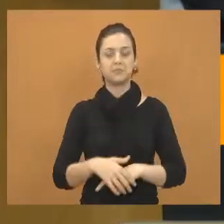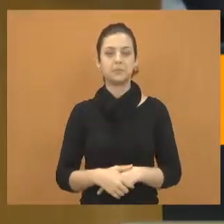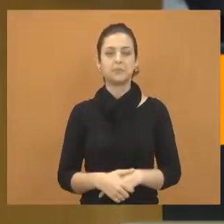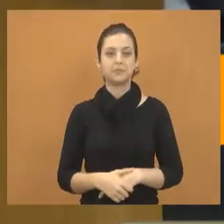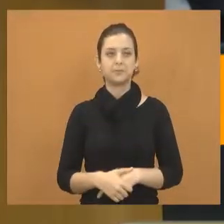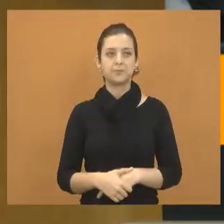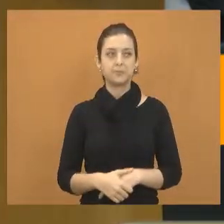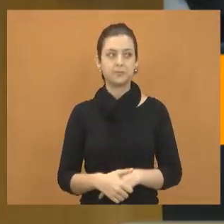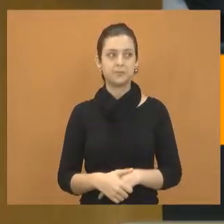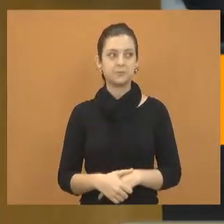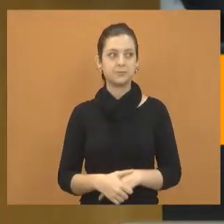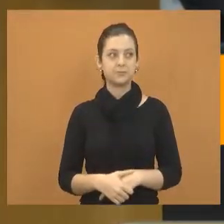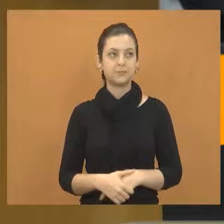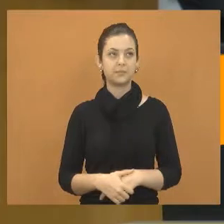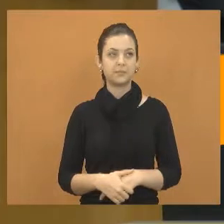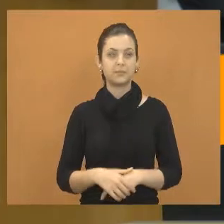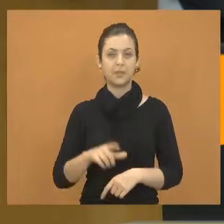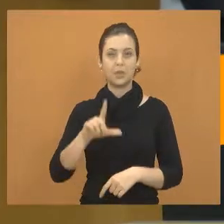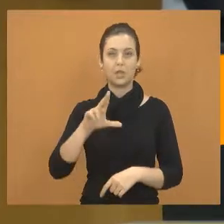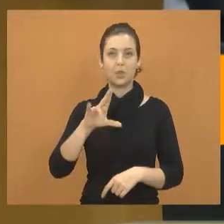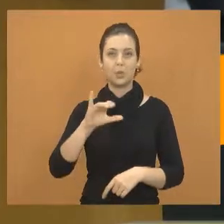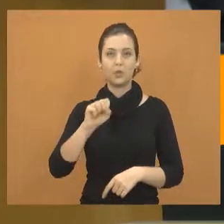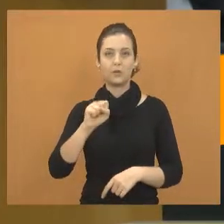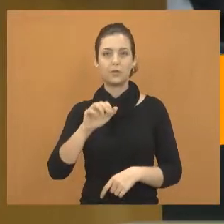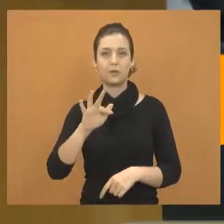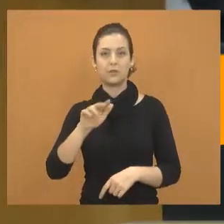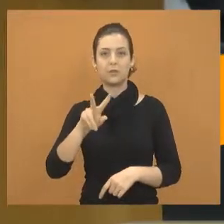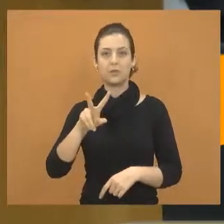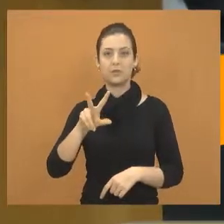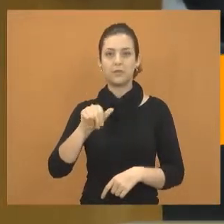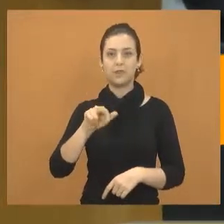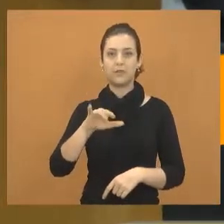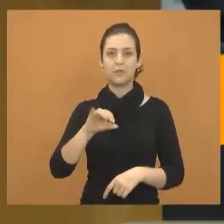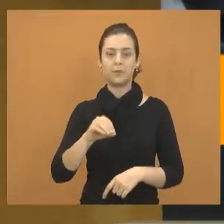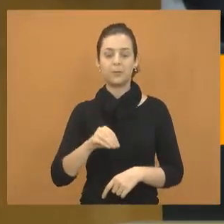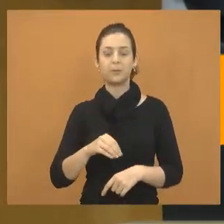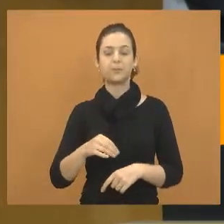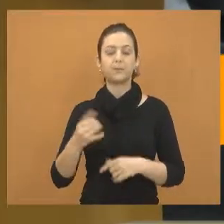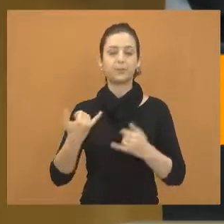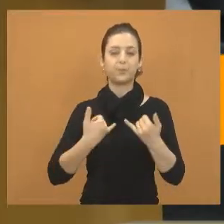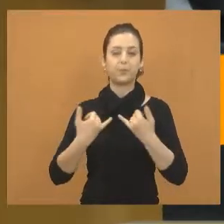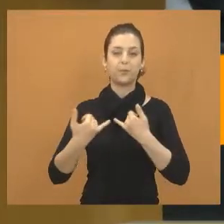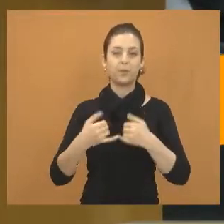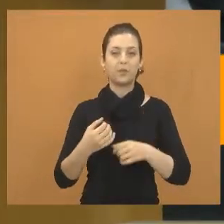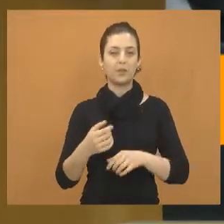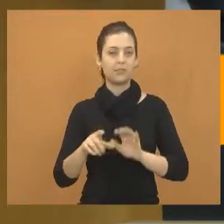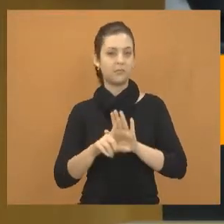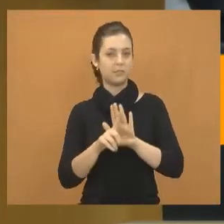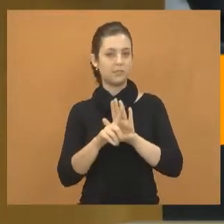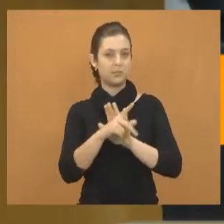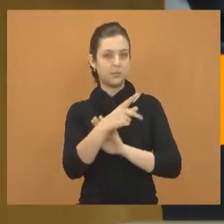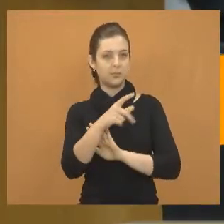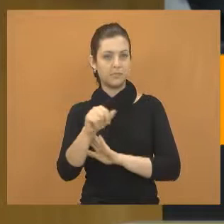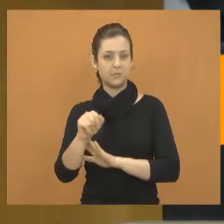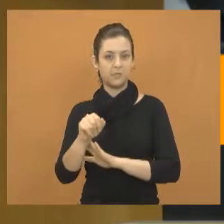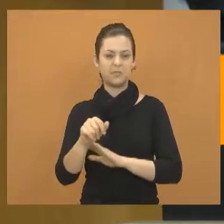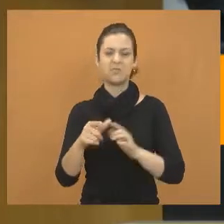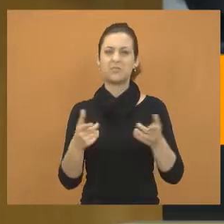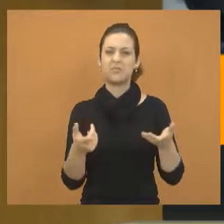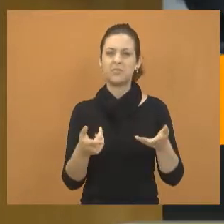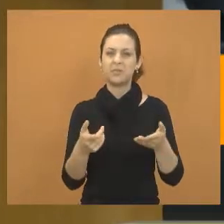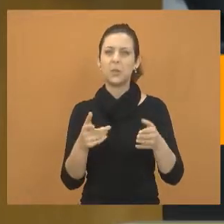Bom, como mesmo o Luiz Flávio disse, essa lei do plano plurianual, ela